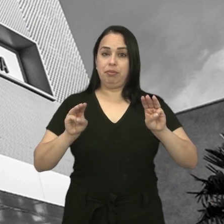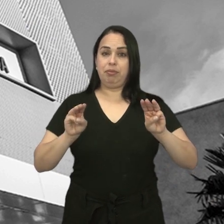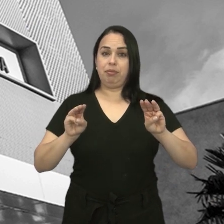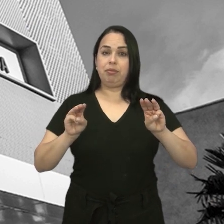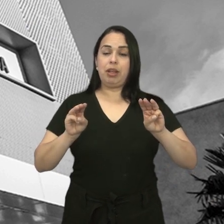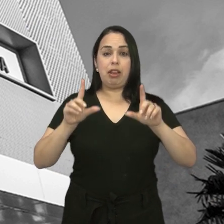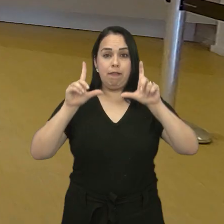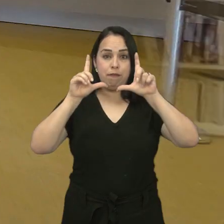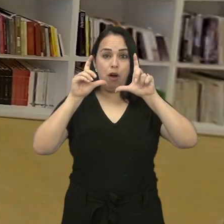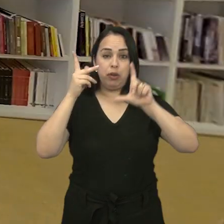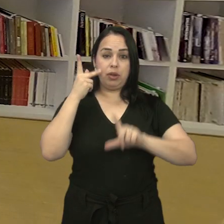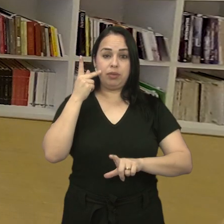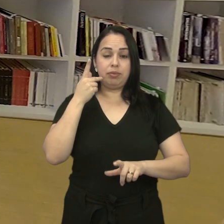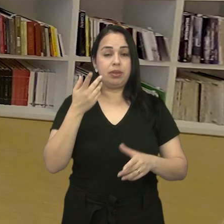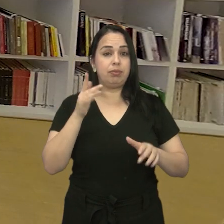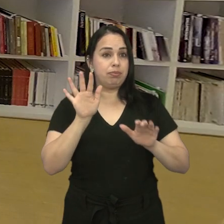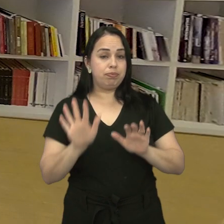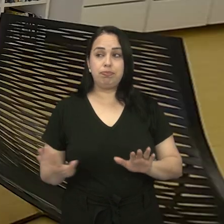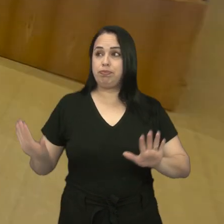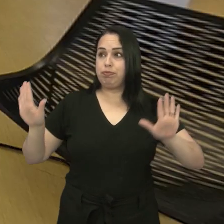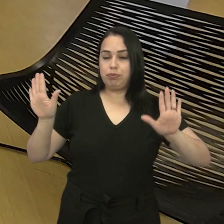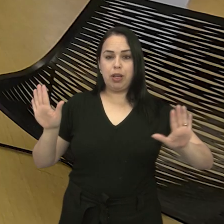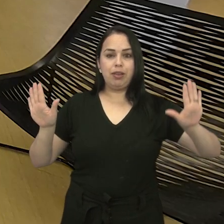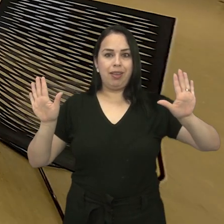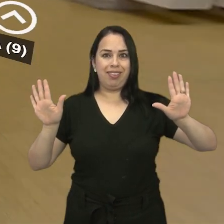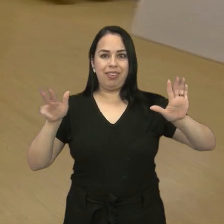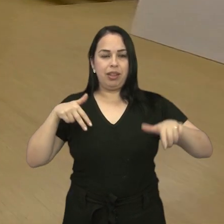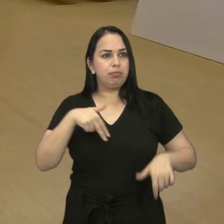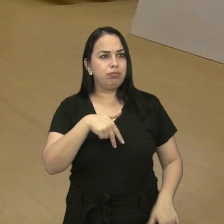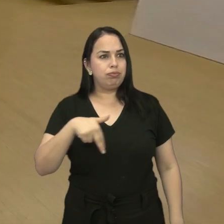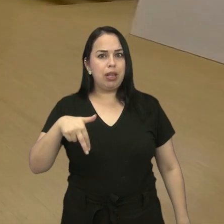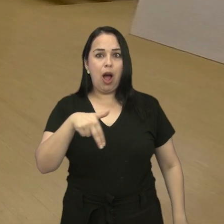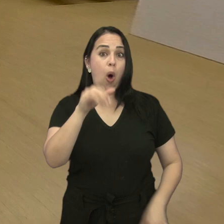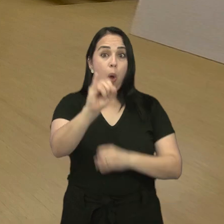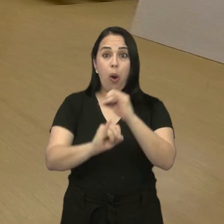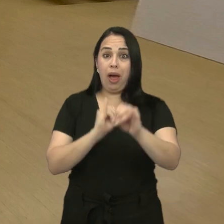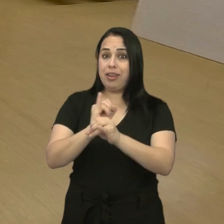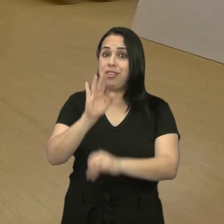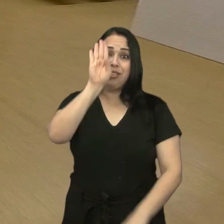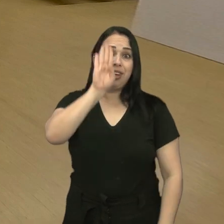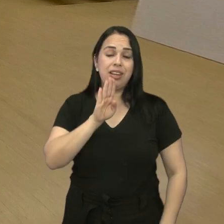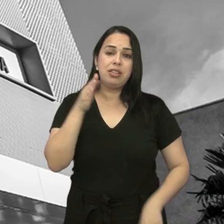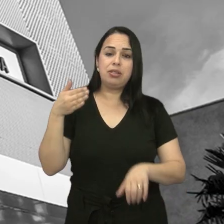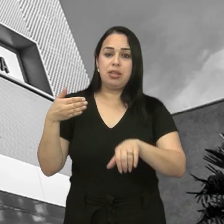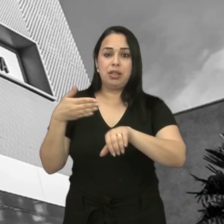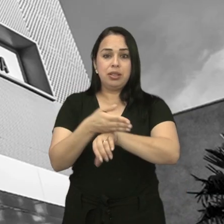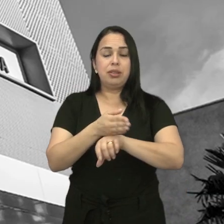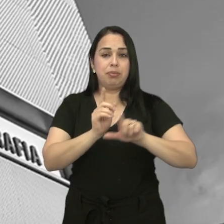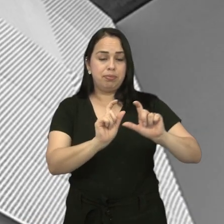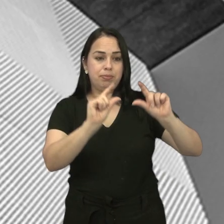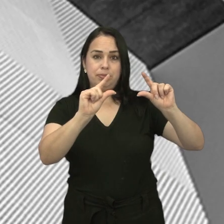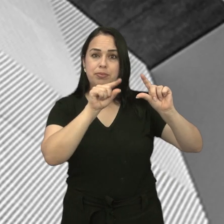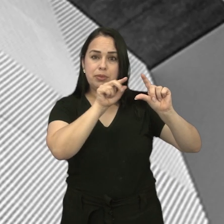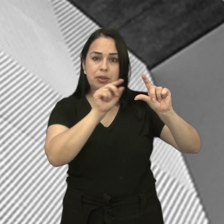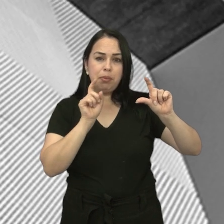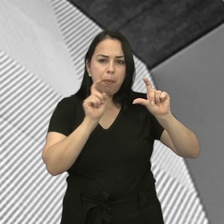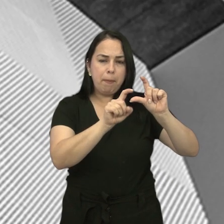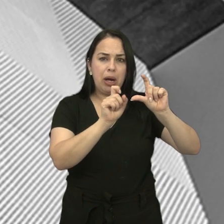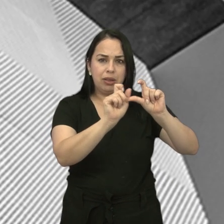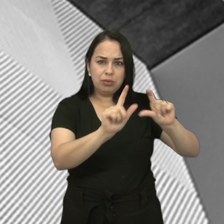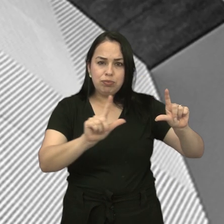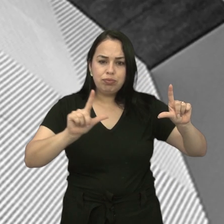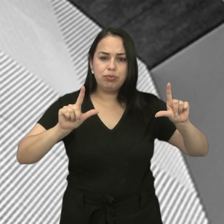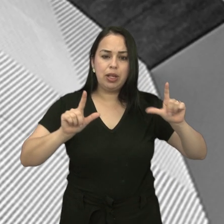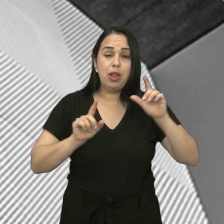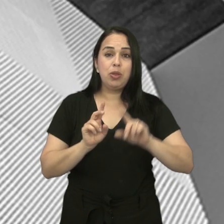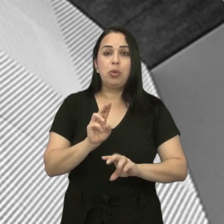Fotografia Fortaleza. As imagens que você está vendo agora são de um tour online que dá para fazer de graça. É só acessar a aba Visitação